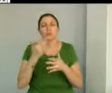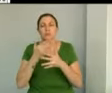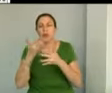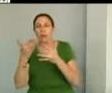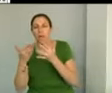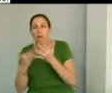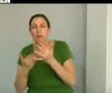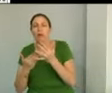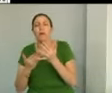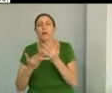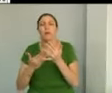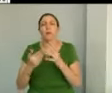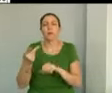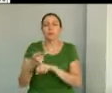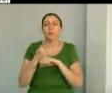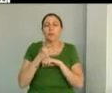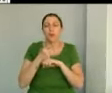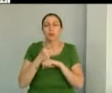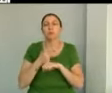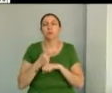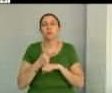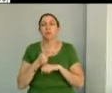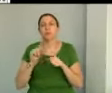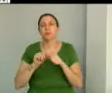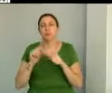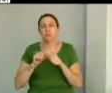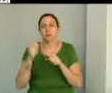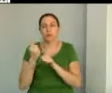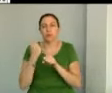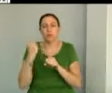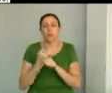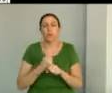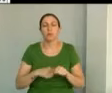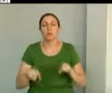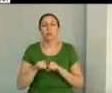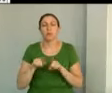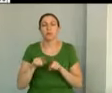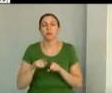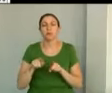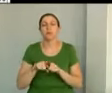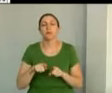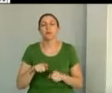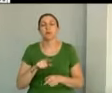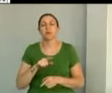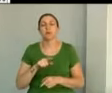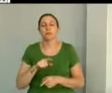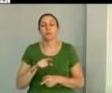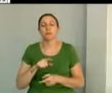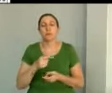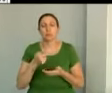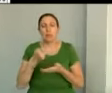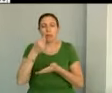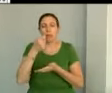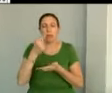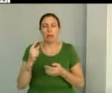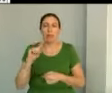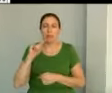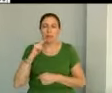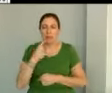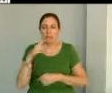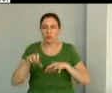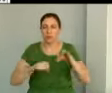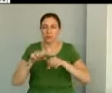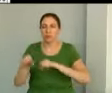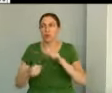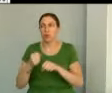Industrial e da usina fotovoltaica. Né? Coleta de lixo, uma previsão aí de gasto de R$ 20 milhões para o ano que vem. Não sei se dá que chega,